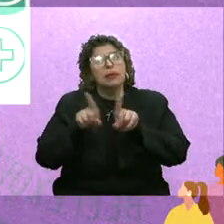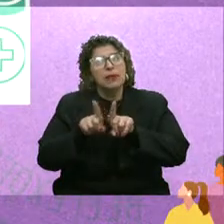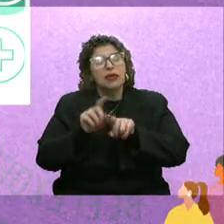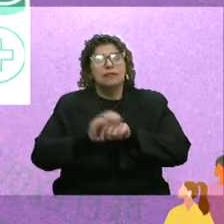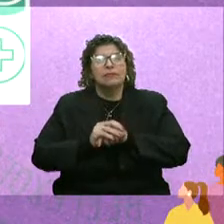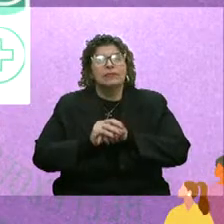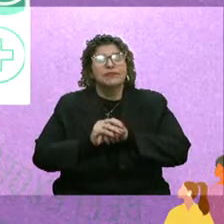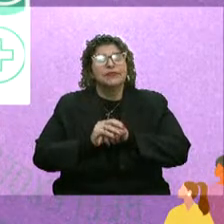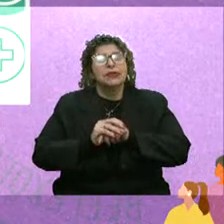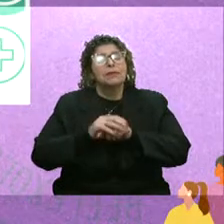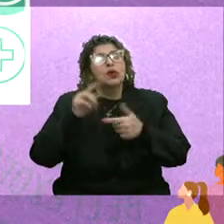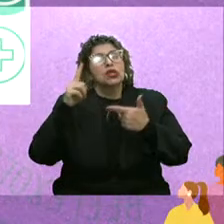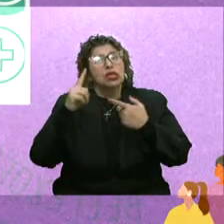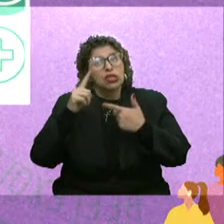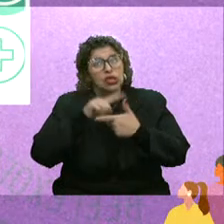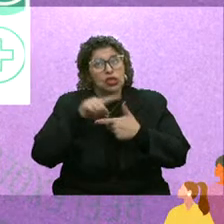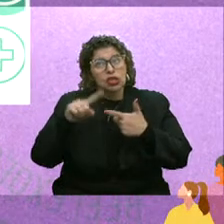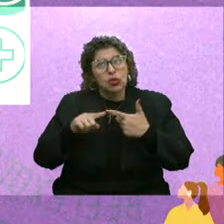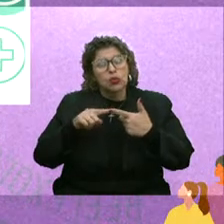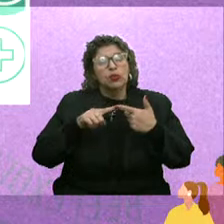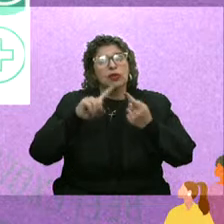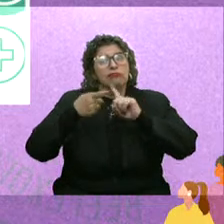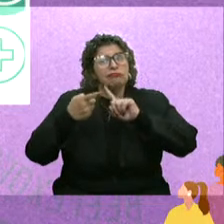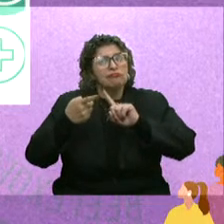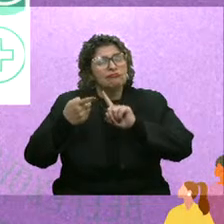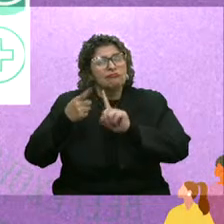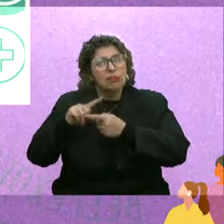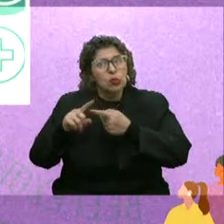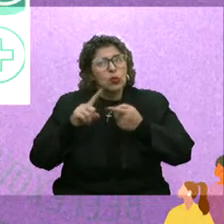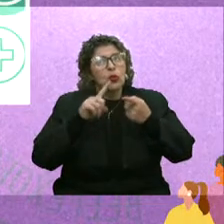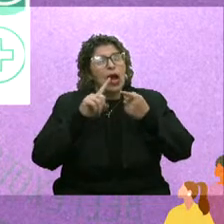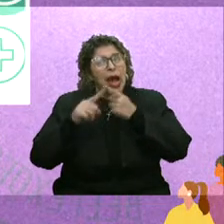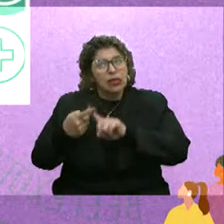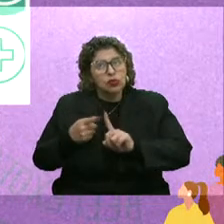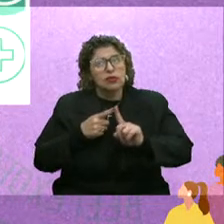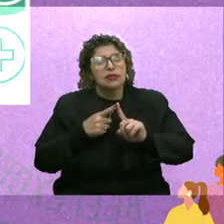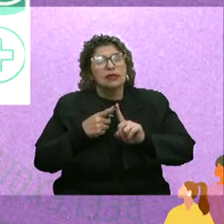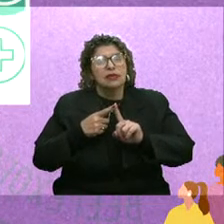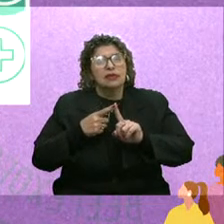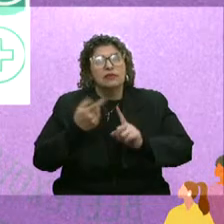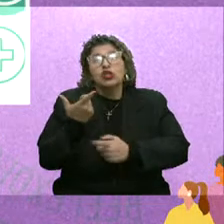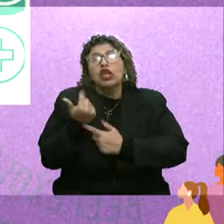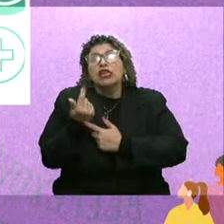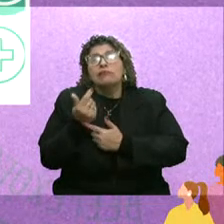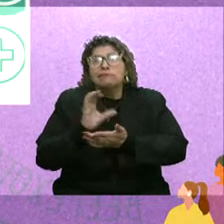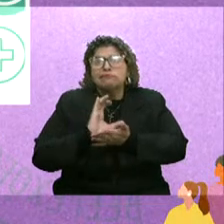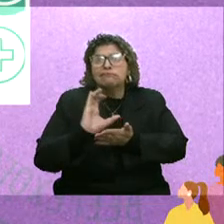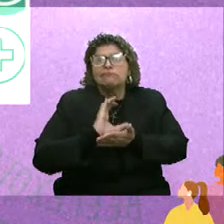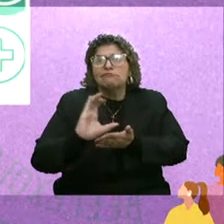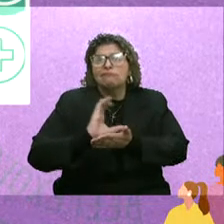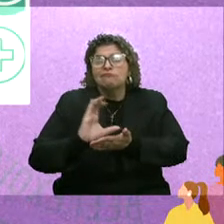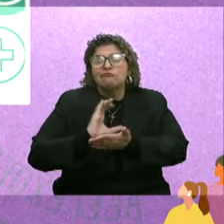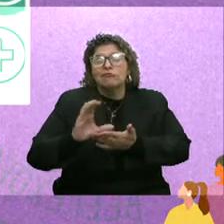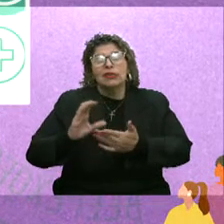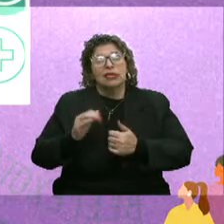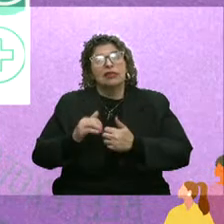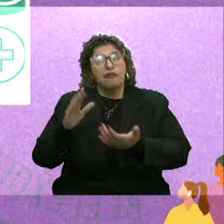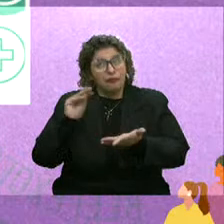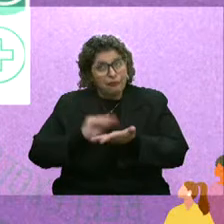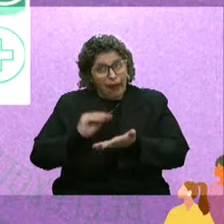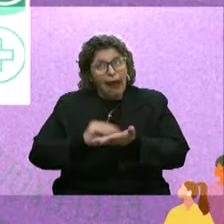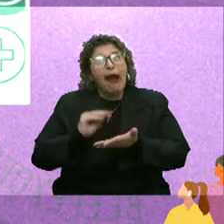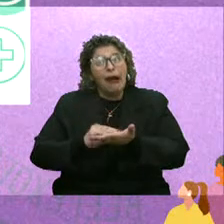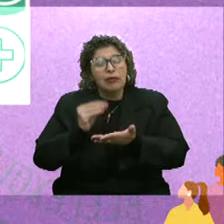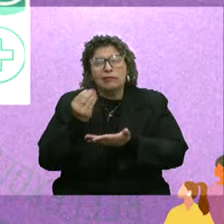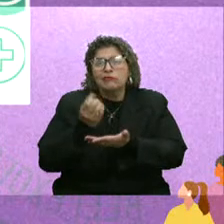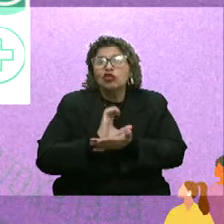Depois, o segundo raciocínio, aí vai se fragmentando, fica entre os investimentos financeiros na área da saúde, que ele acha que falta, que